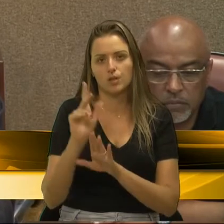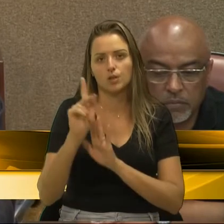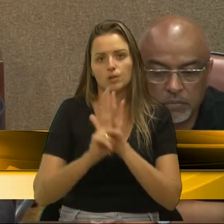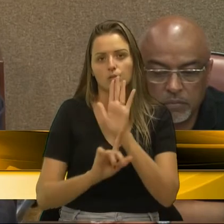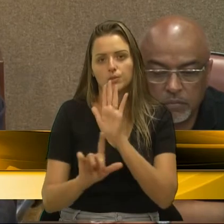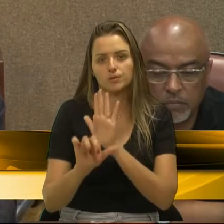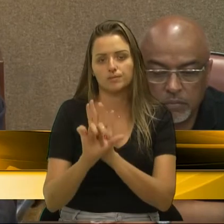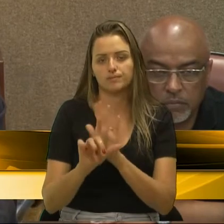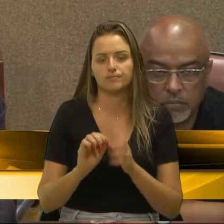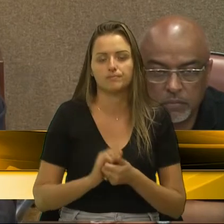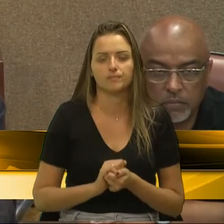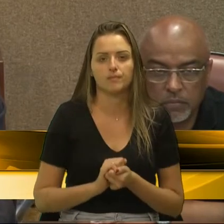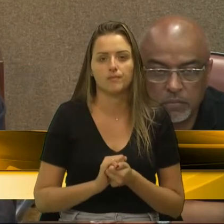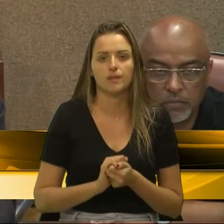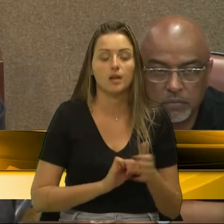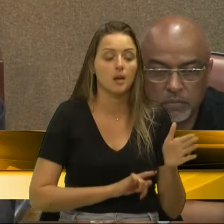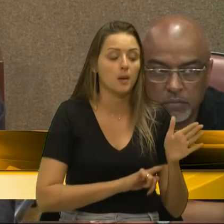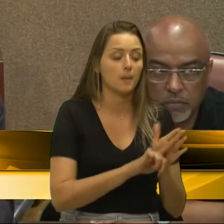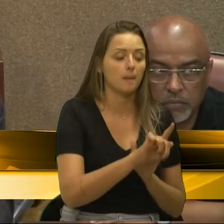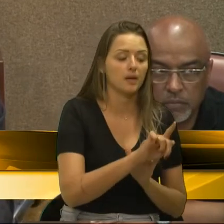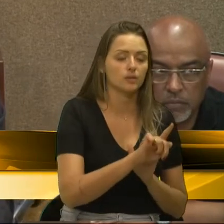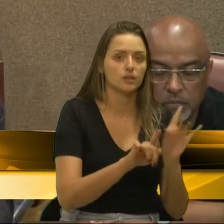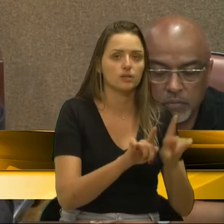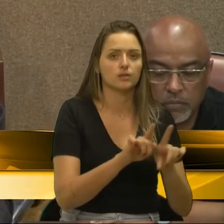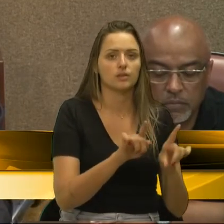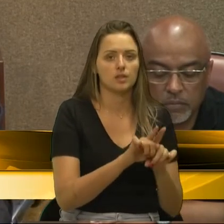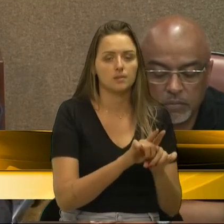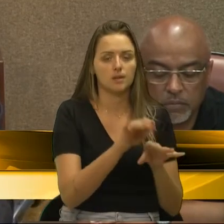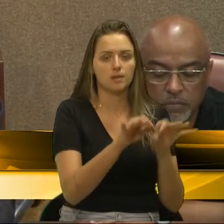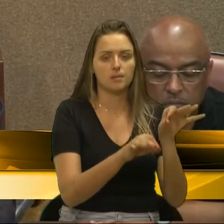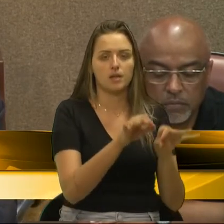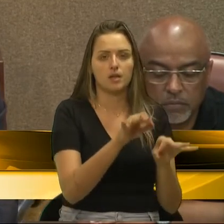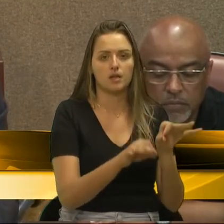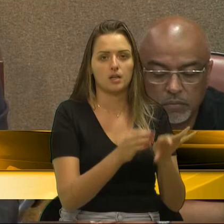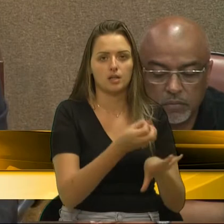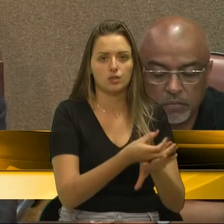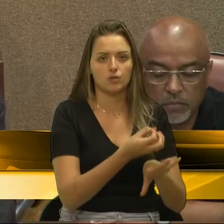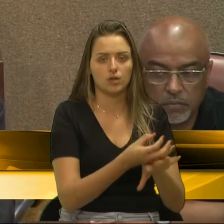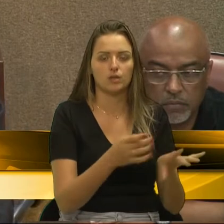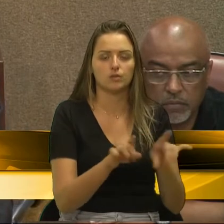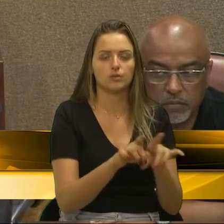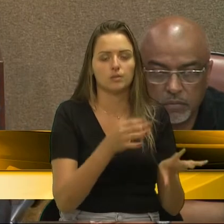lei. Consultada a assessoria técnica desta comissão, a